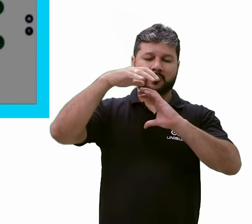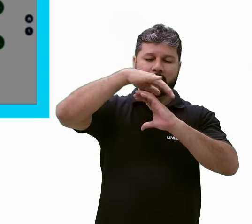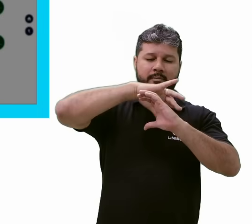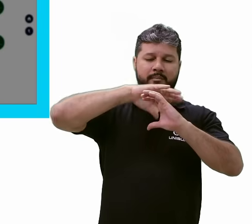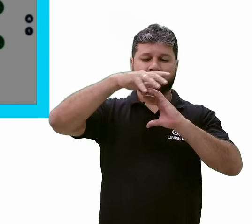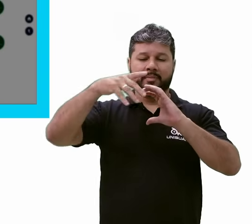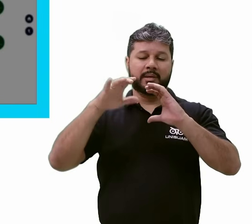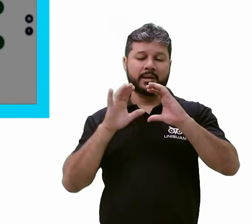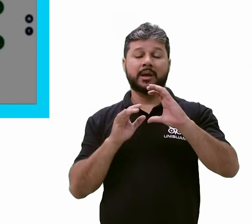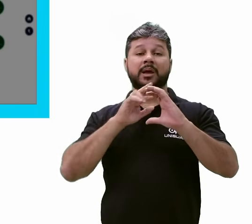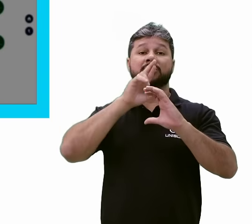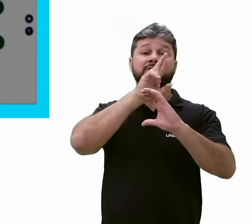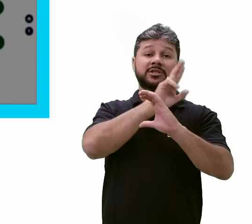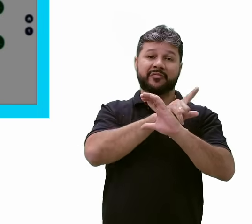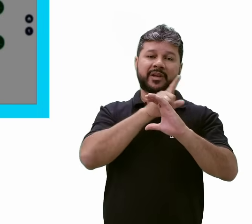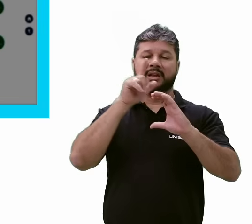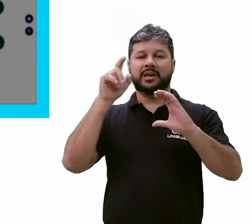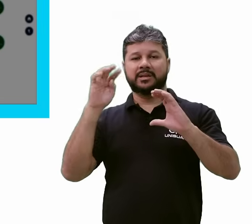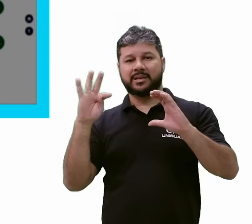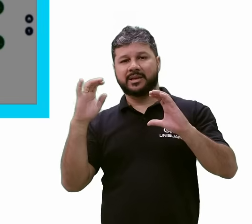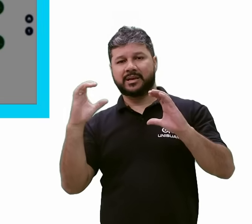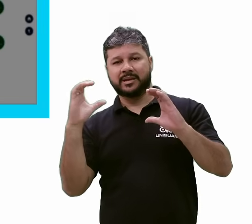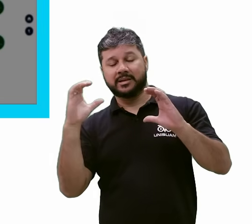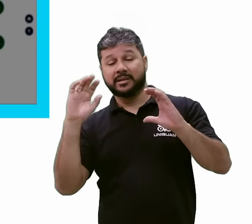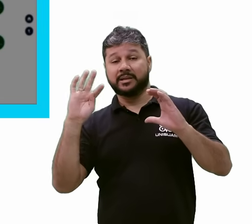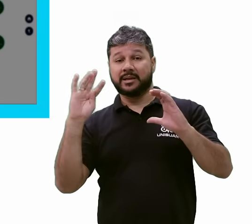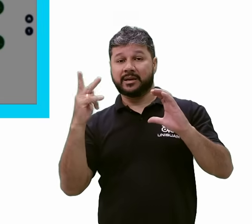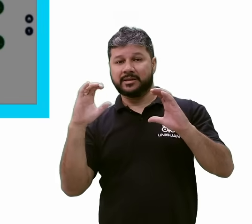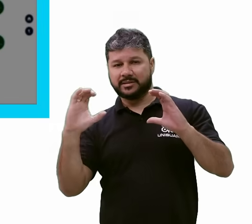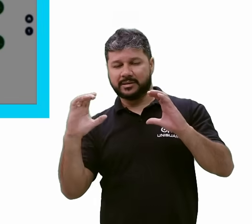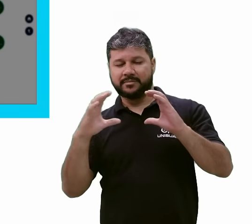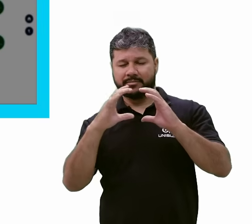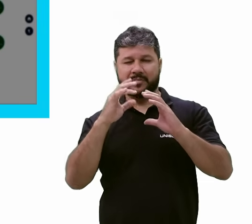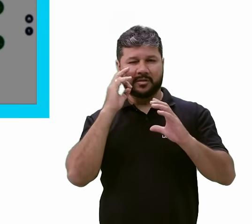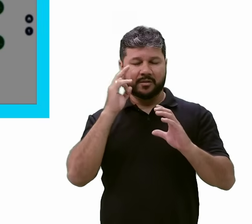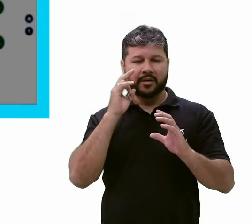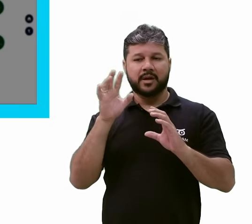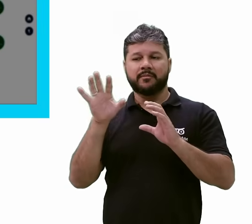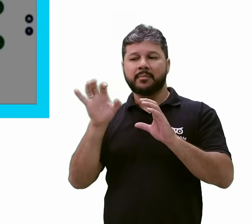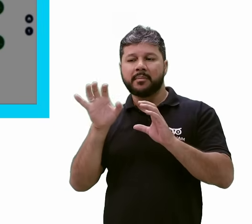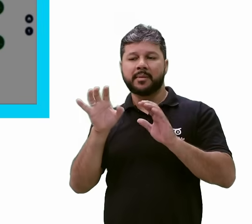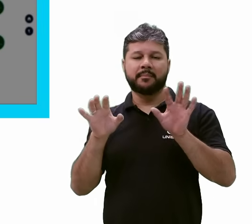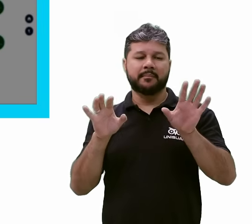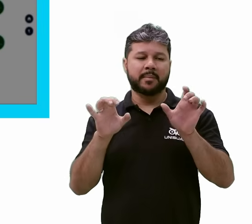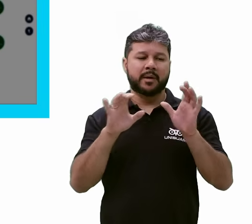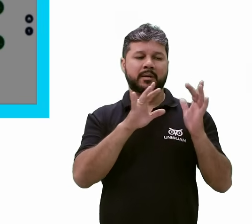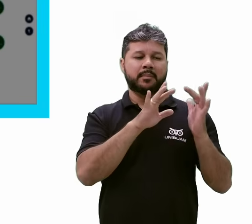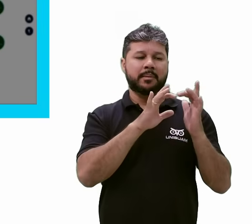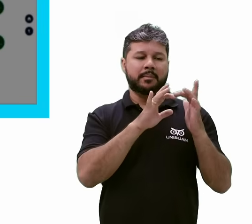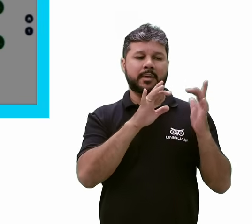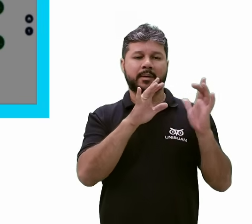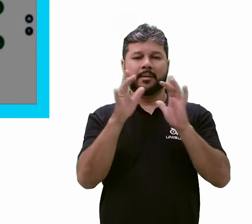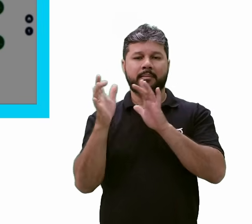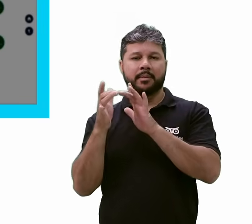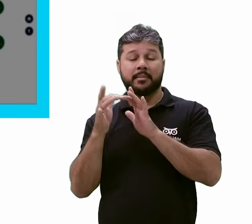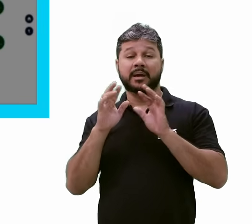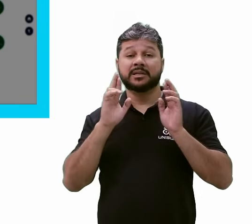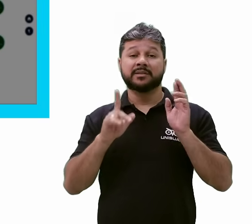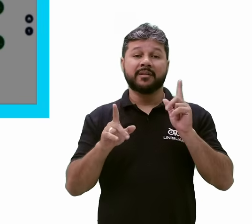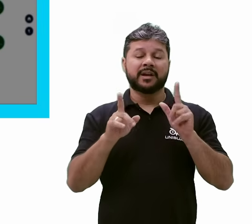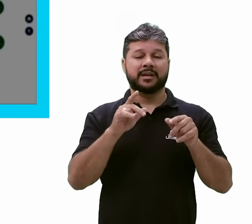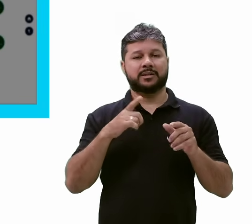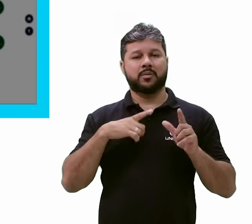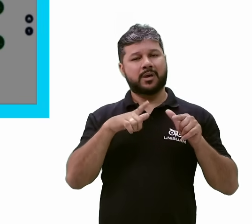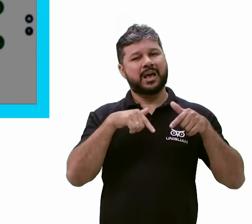do cérebro diferentes do THC, tá? Porque eu vou mostrar para vocês que são receptores diferentes, e por isso ele não vai